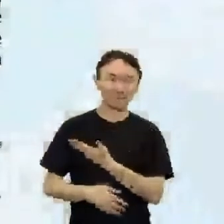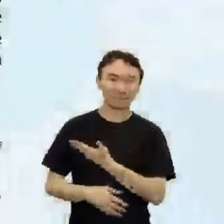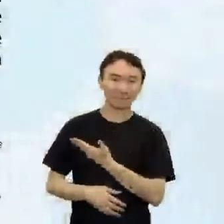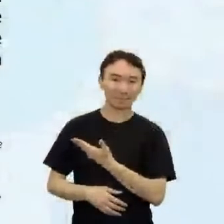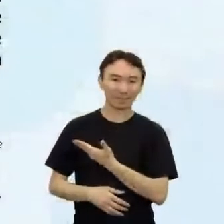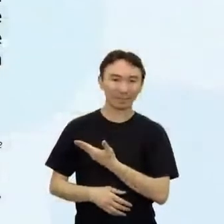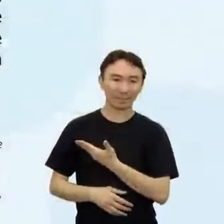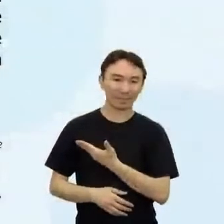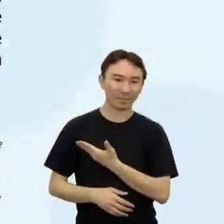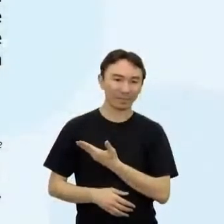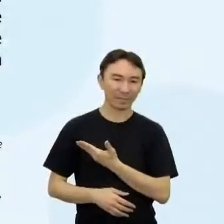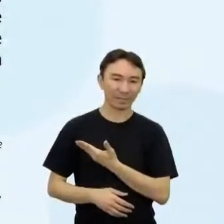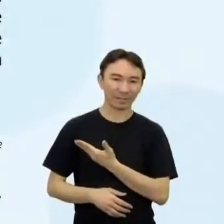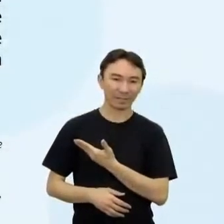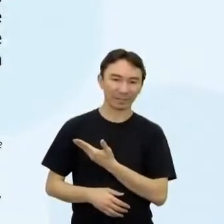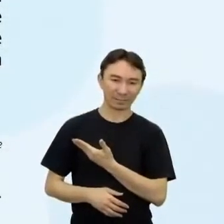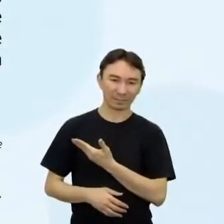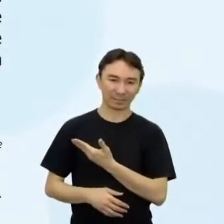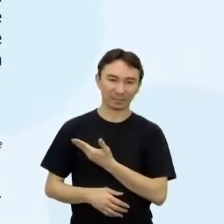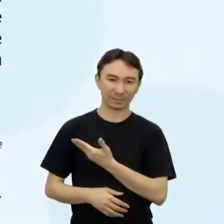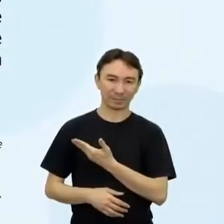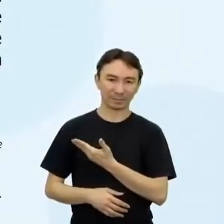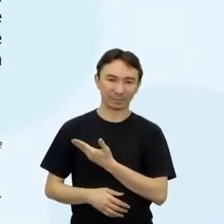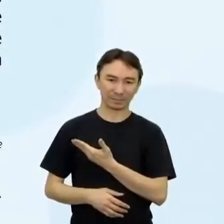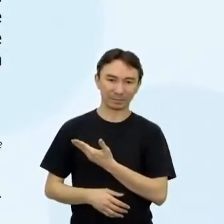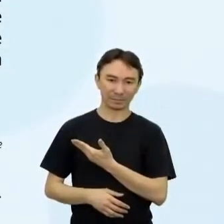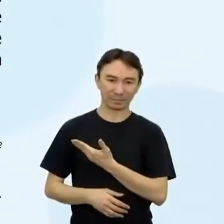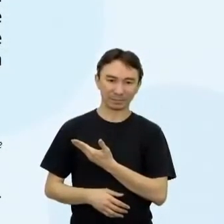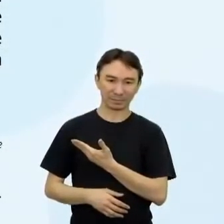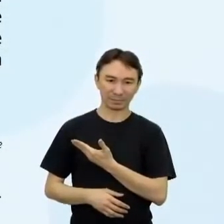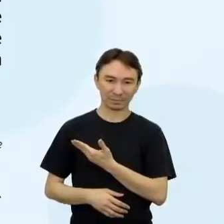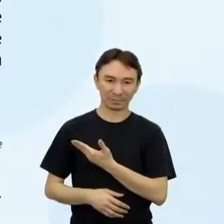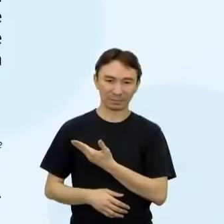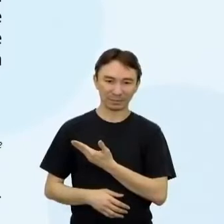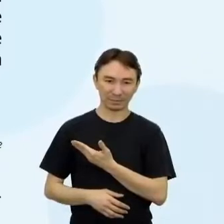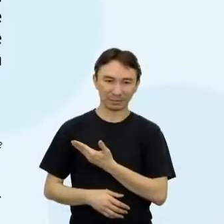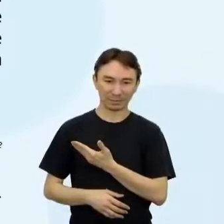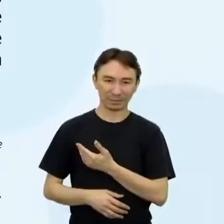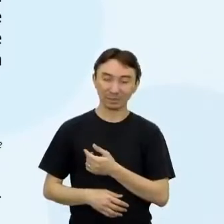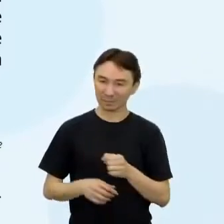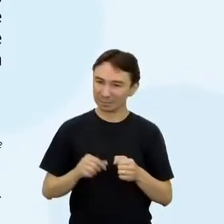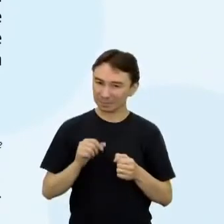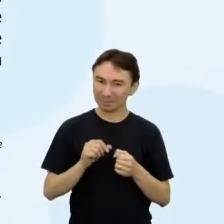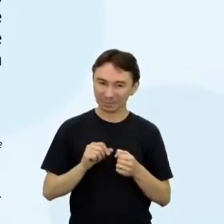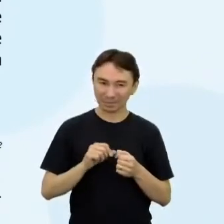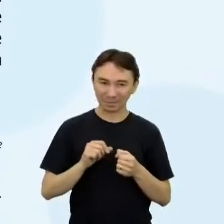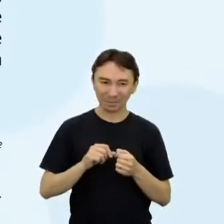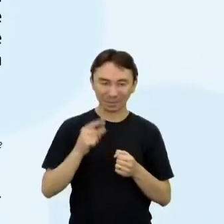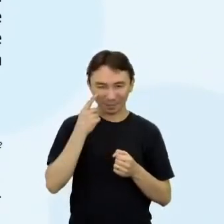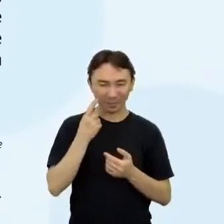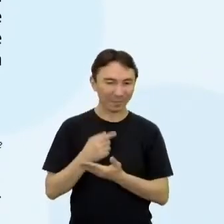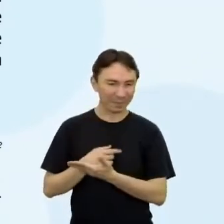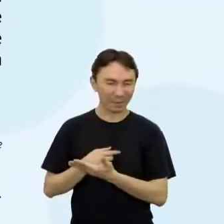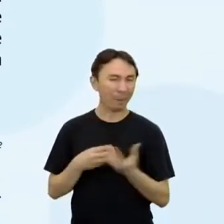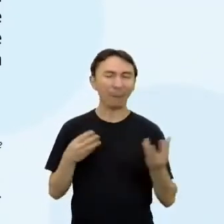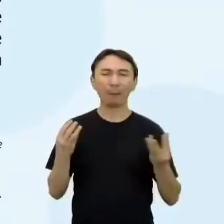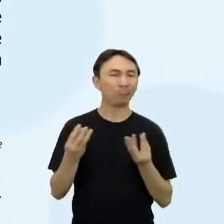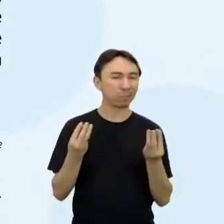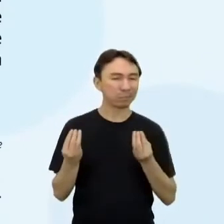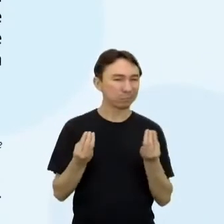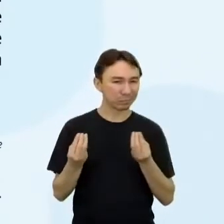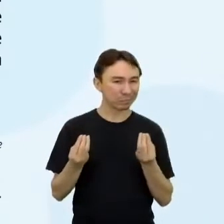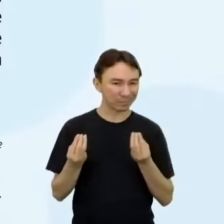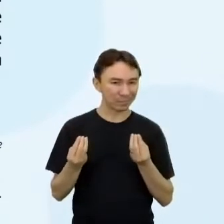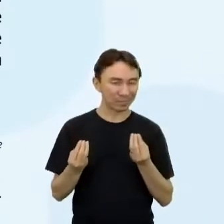tela. Olha lá, então, ele vai fundar as capitanias hereditárias, né? E como que funcionavam essas capitanias? É